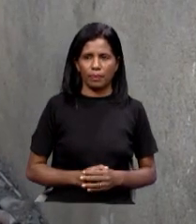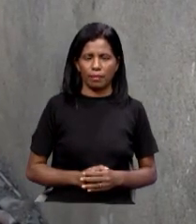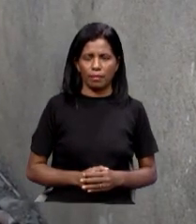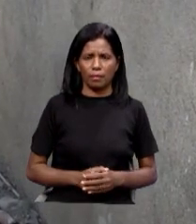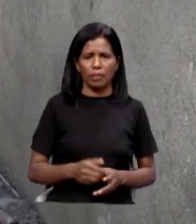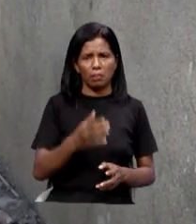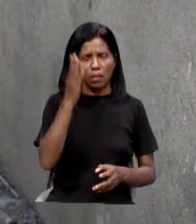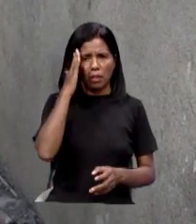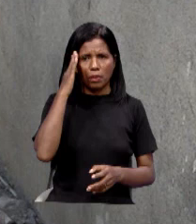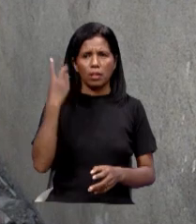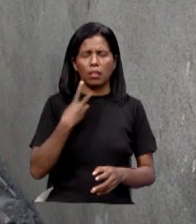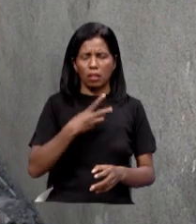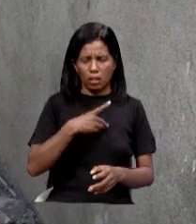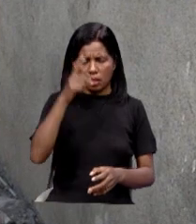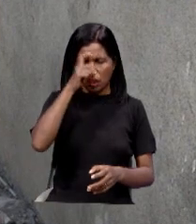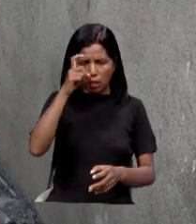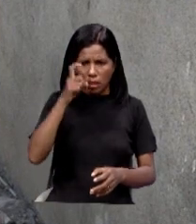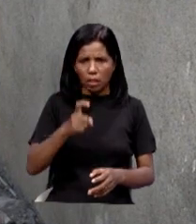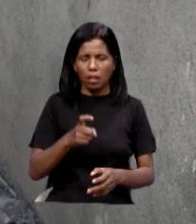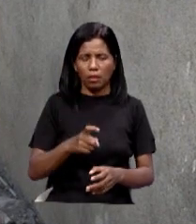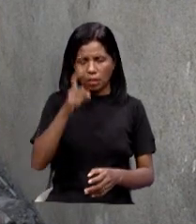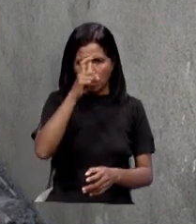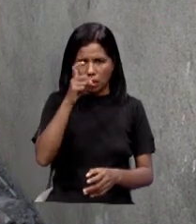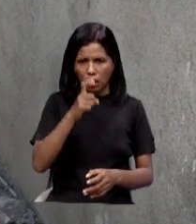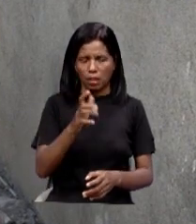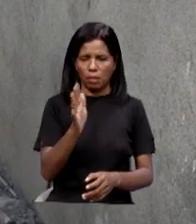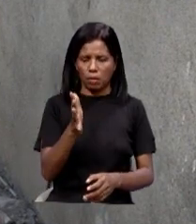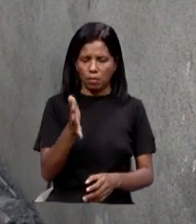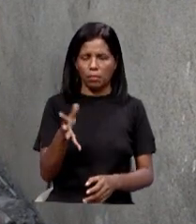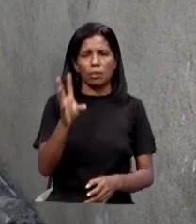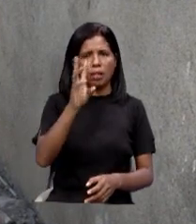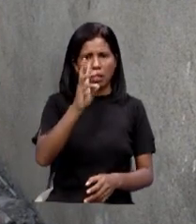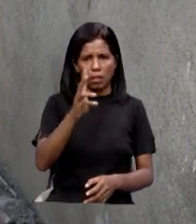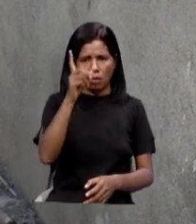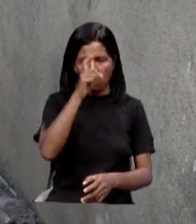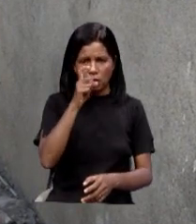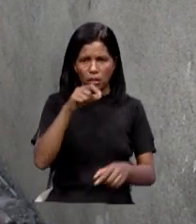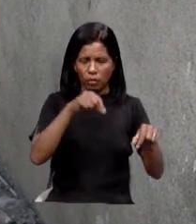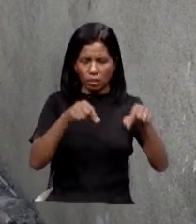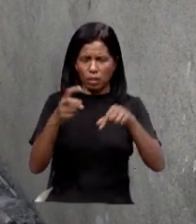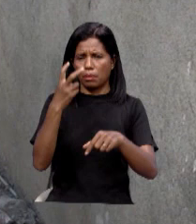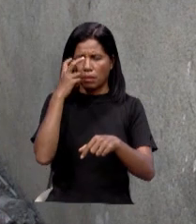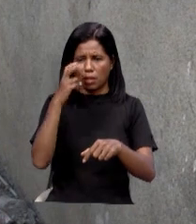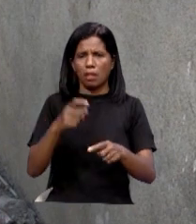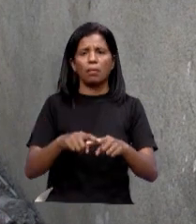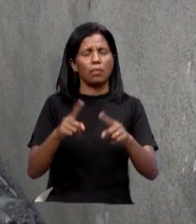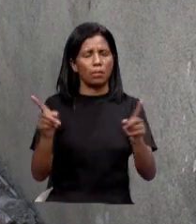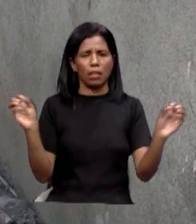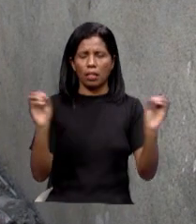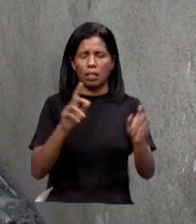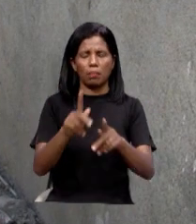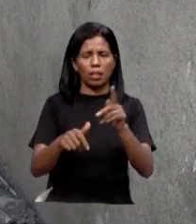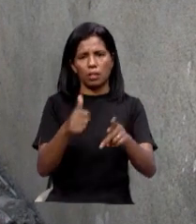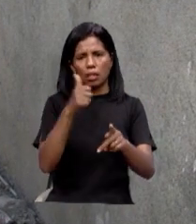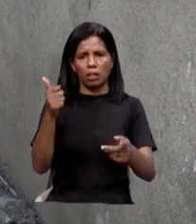Imagina, ita que a tua zona, ou idade lima no recinen, ou condição de deficiência matan, mas bem, lá ia remacelo que é